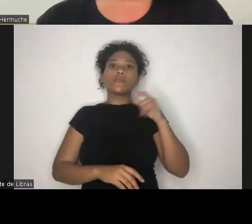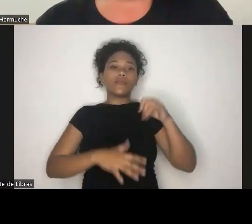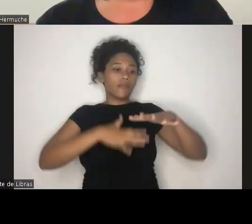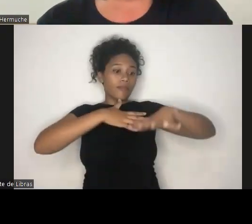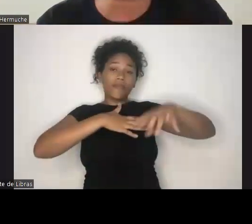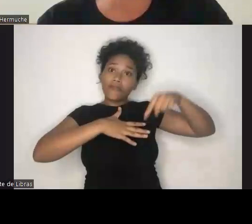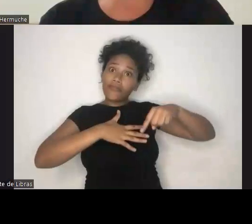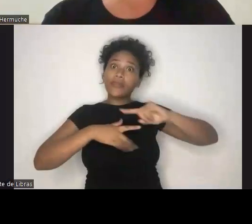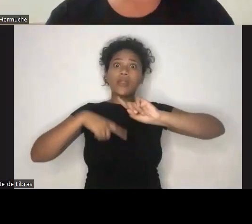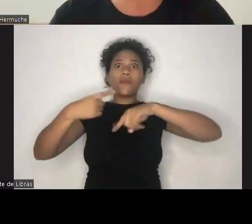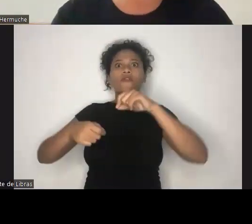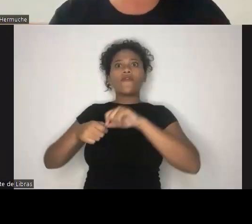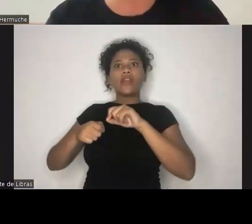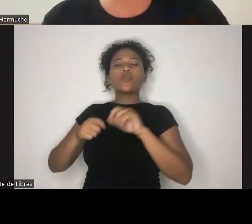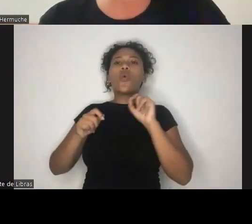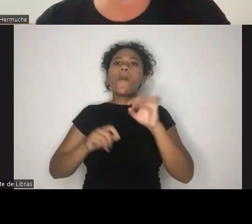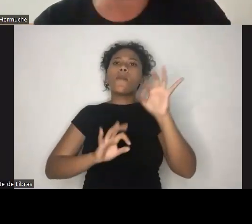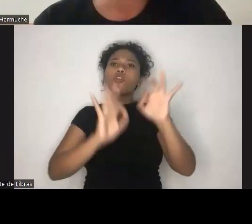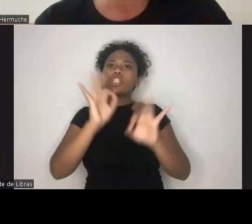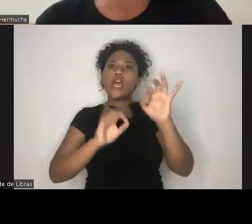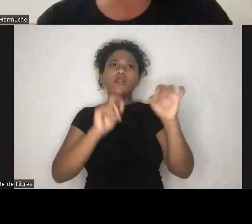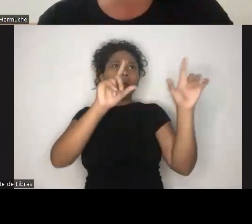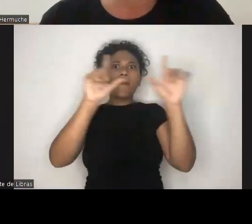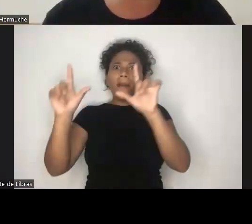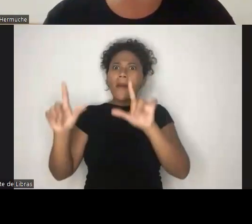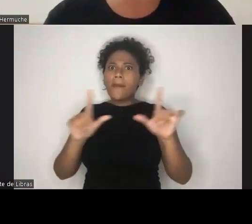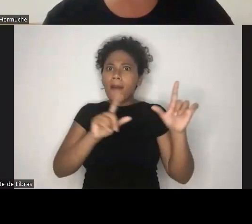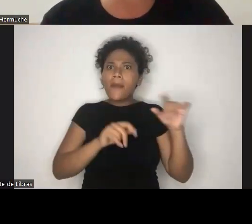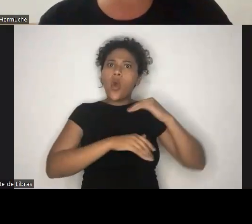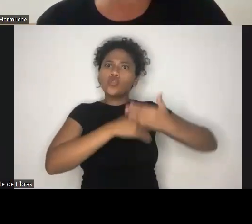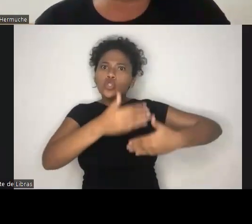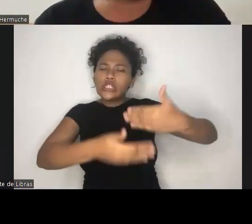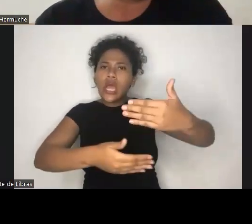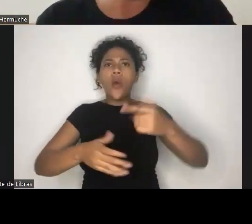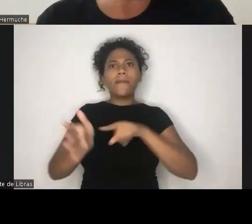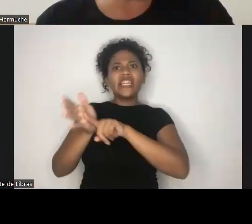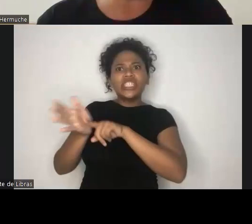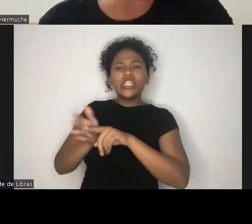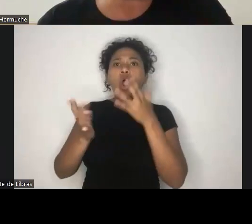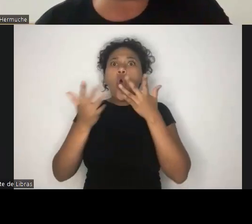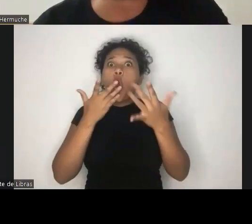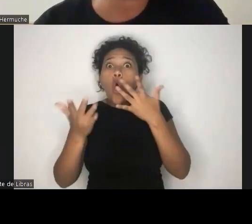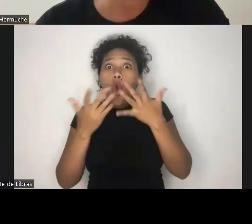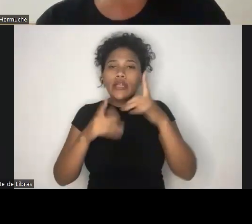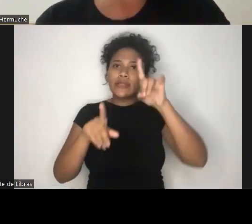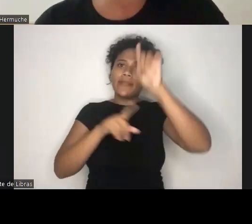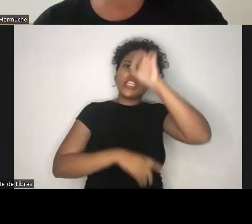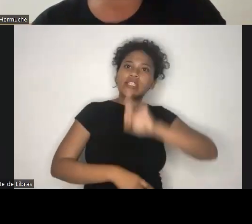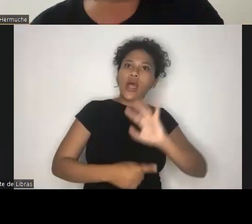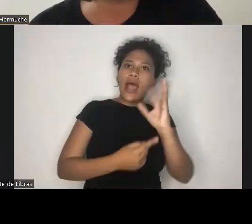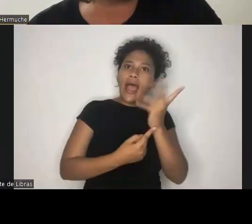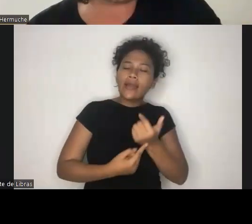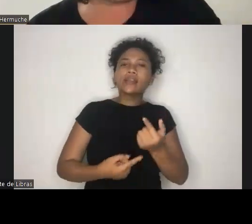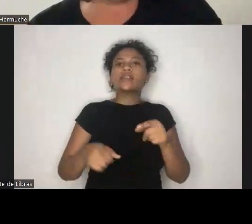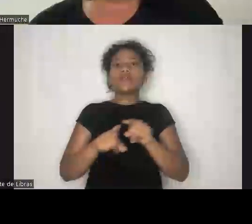a gente fez todos os projetos de implementação de construção a pesquisa de cor da direção de arte da